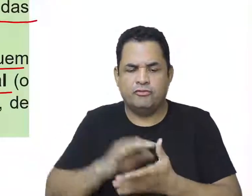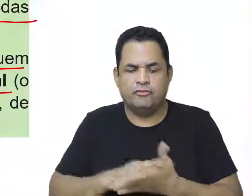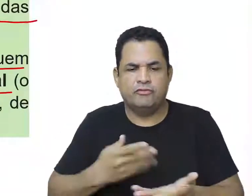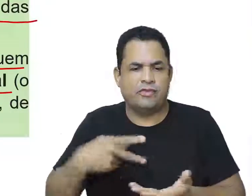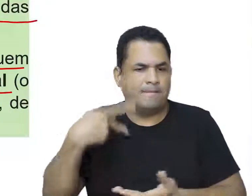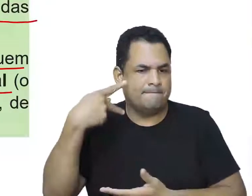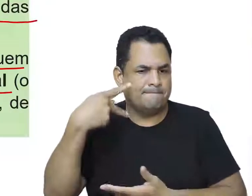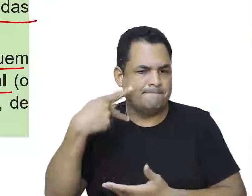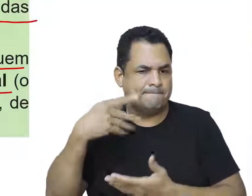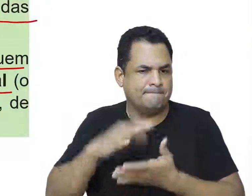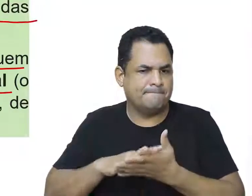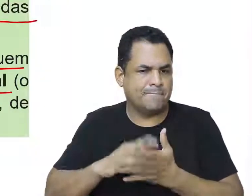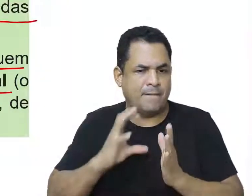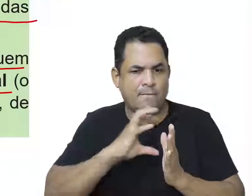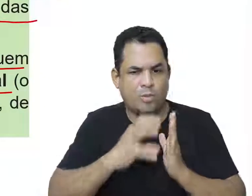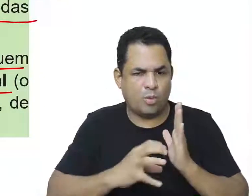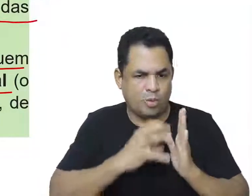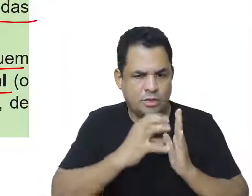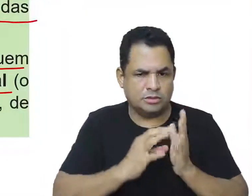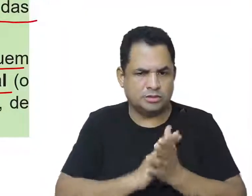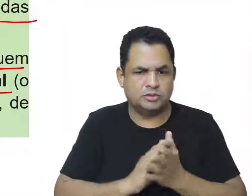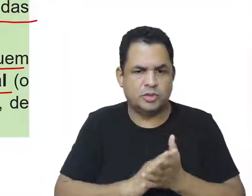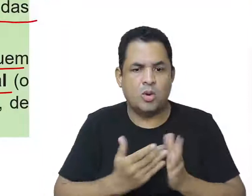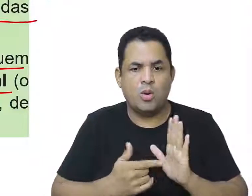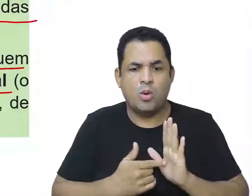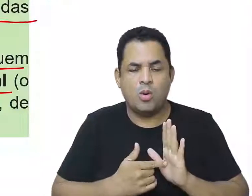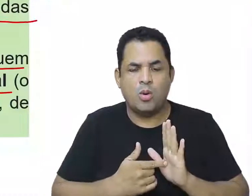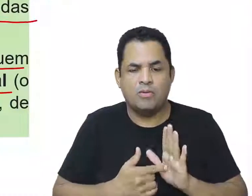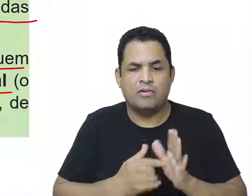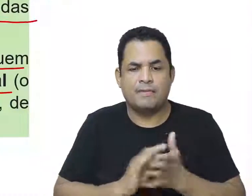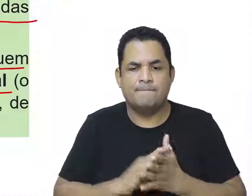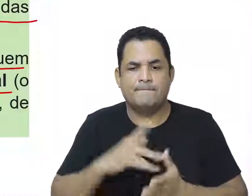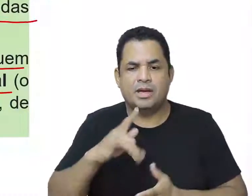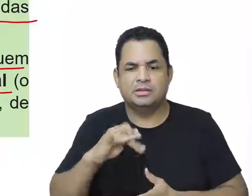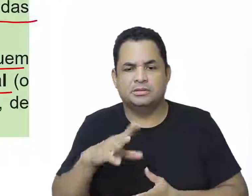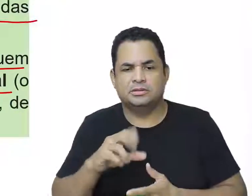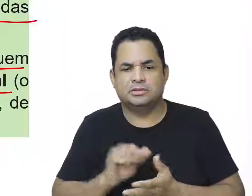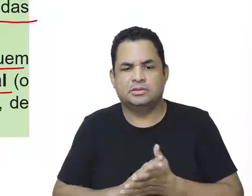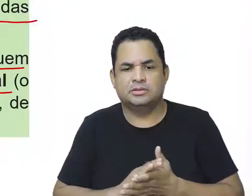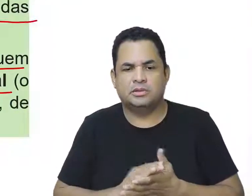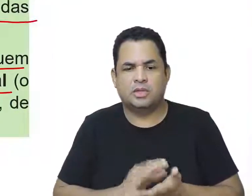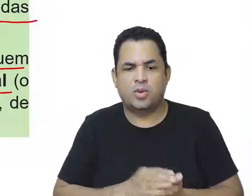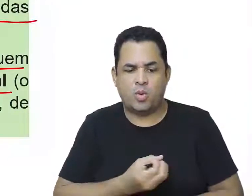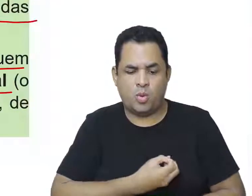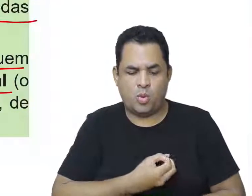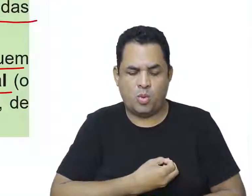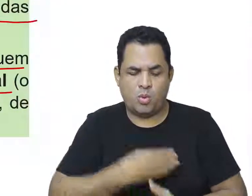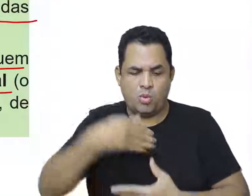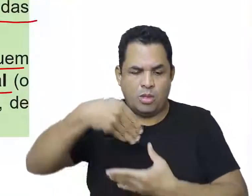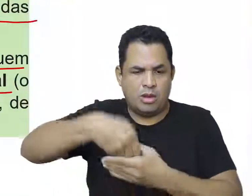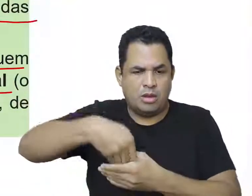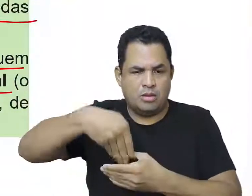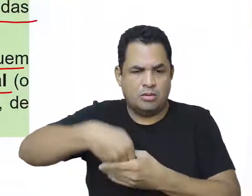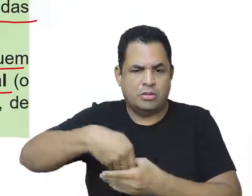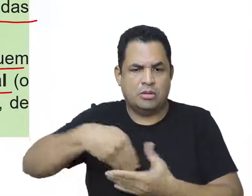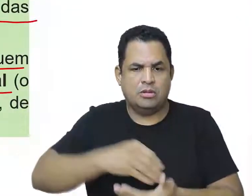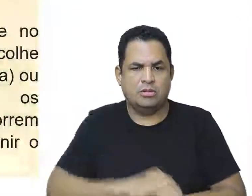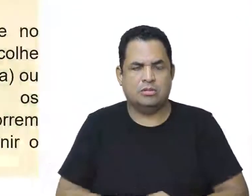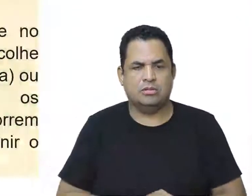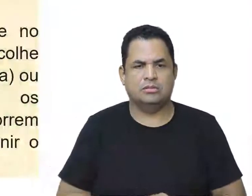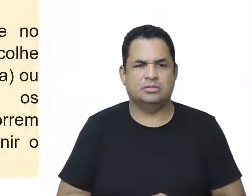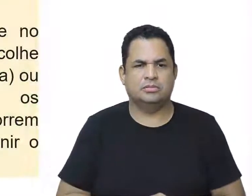frente partidária, de acordo com o coeficiente eleitoral. Beleza?